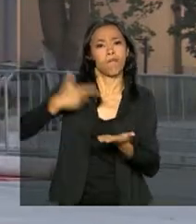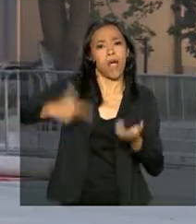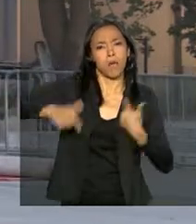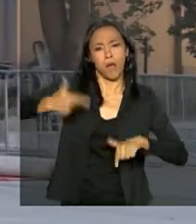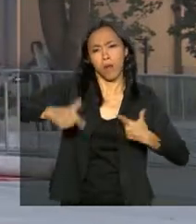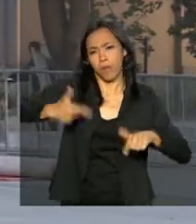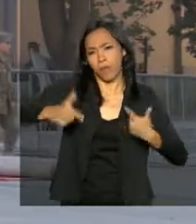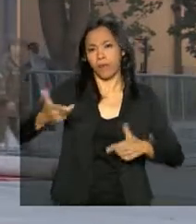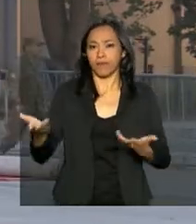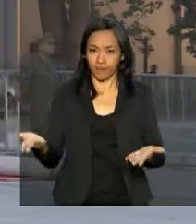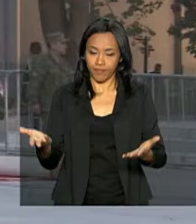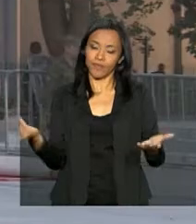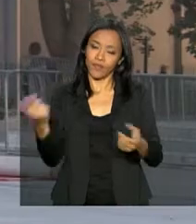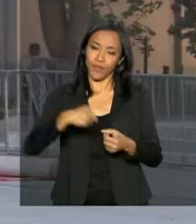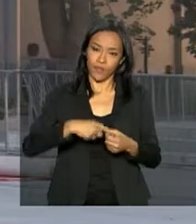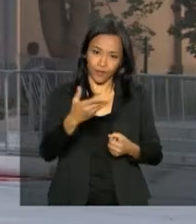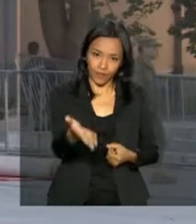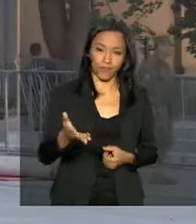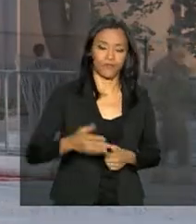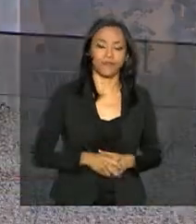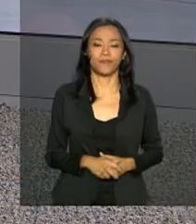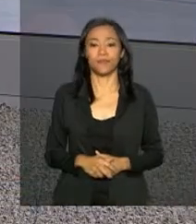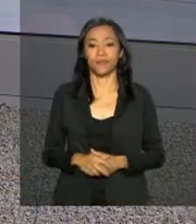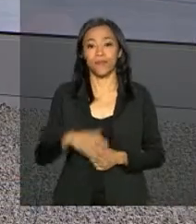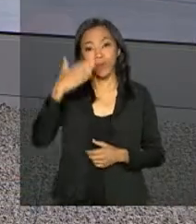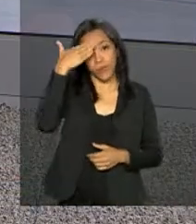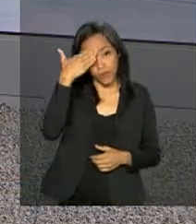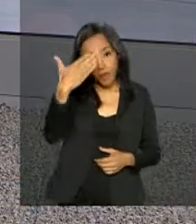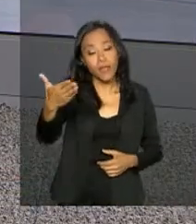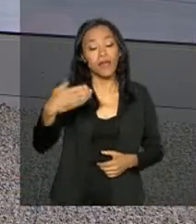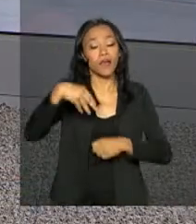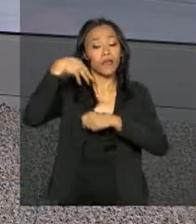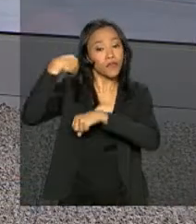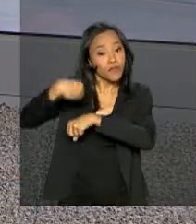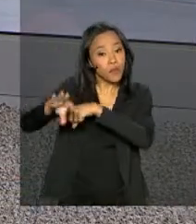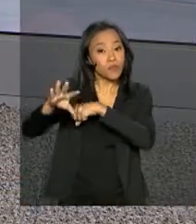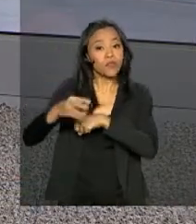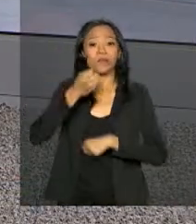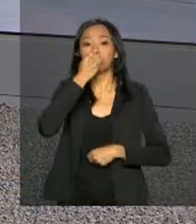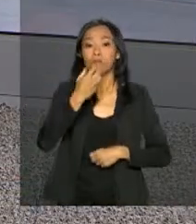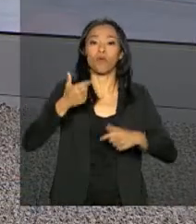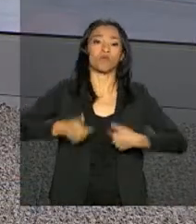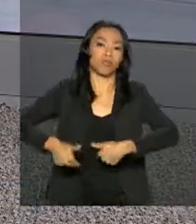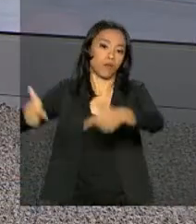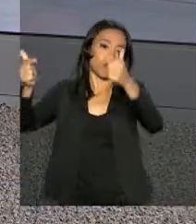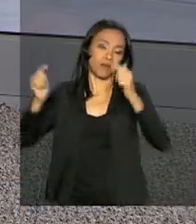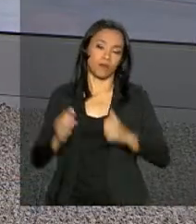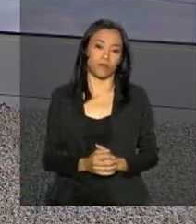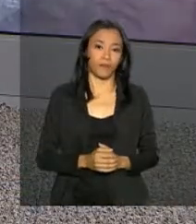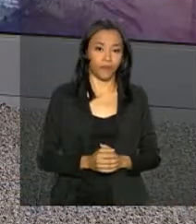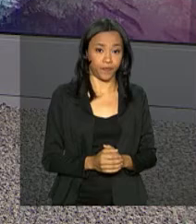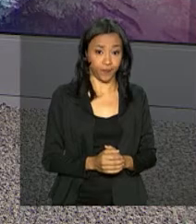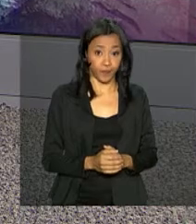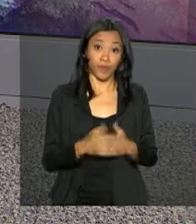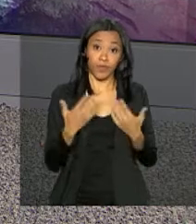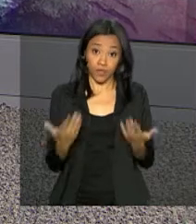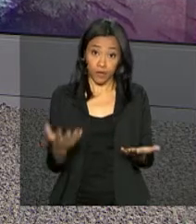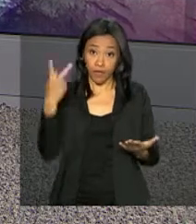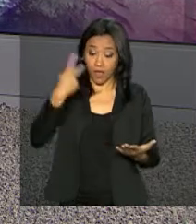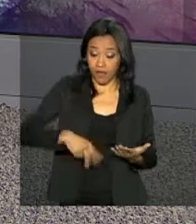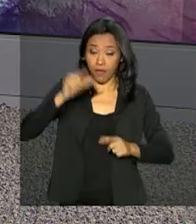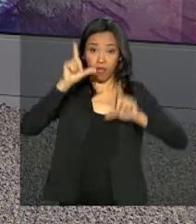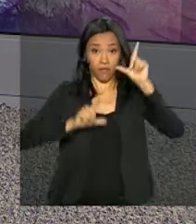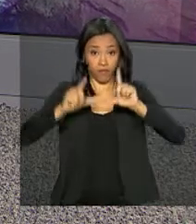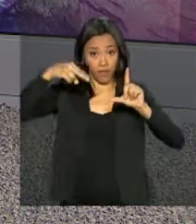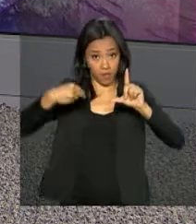ainda mais voto você renata obrigada nem pelas suas informações bom trabalho pra você ea nbr vai